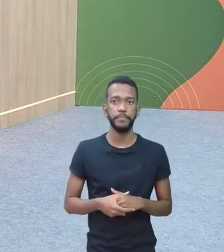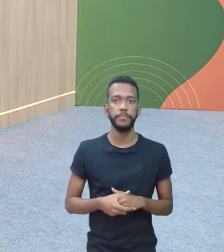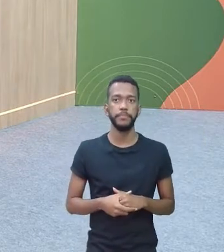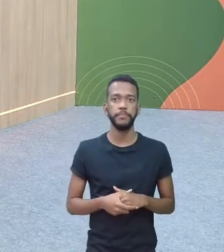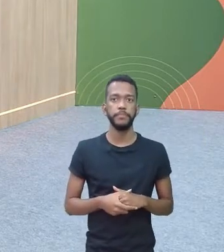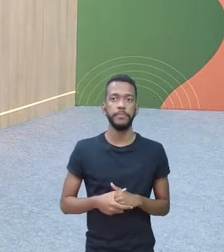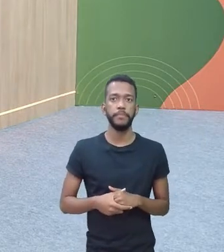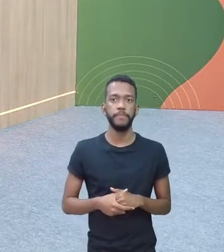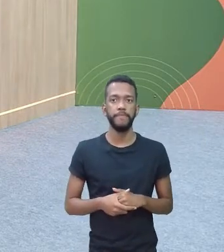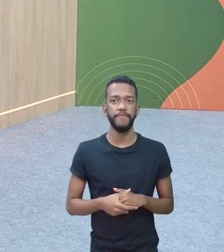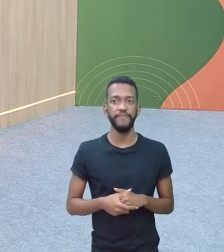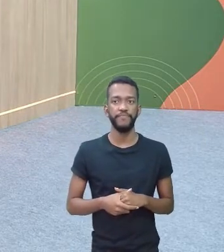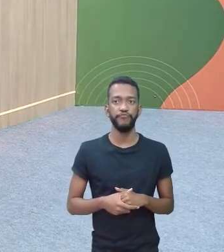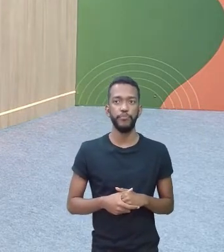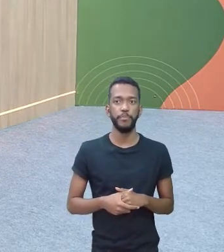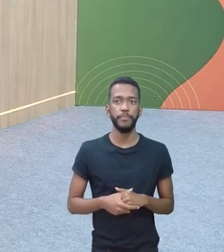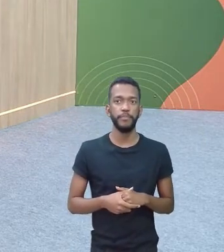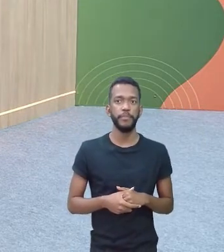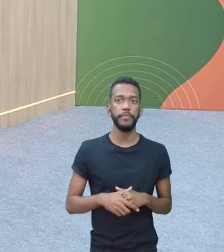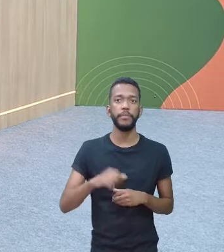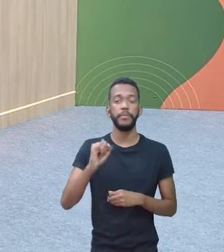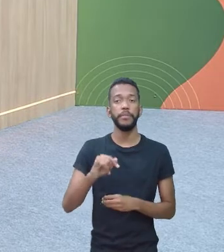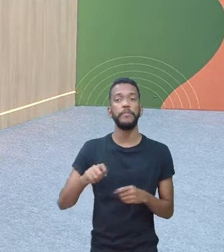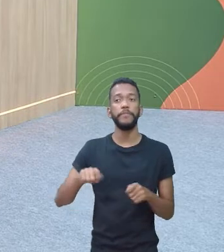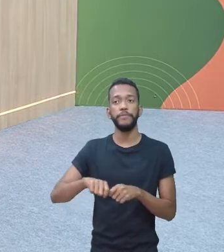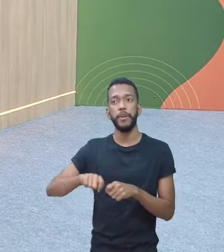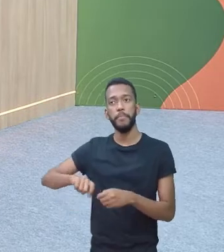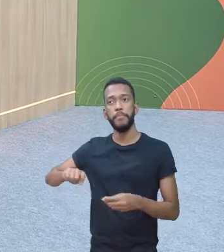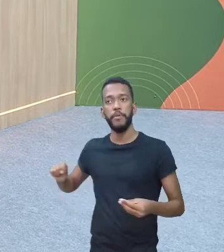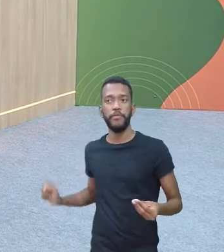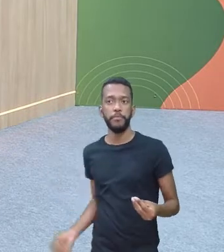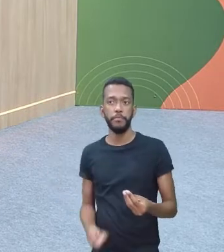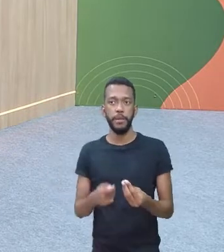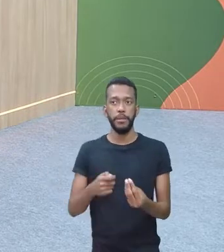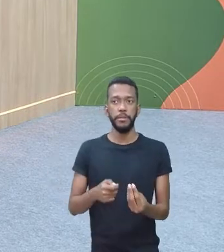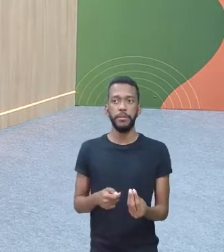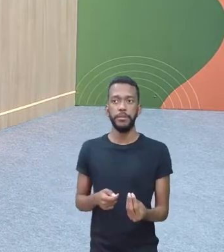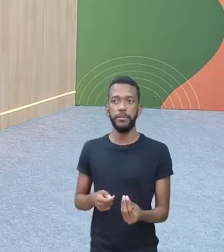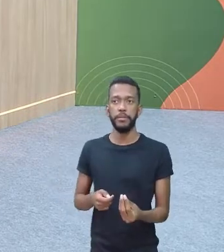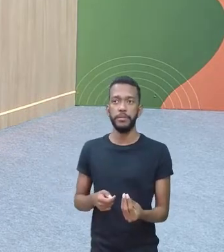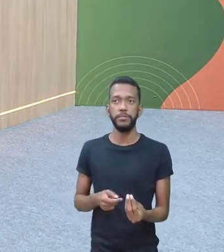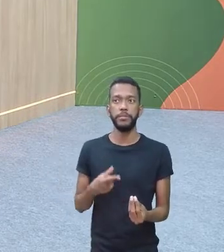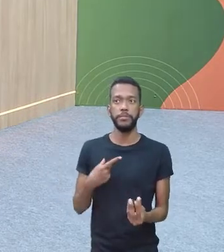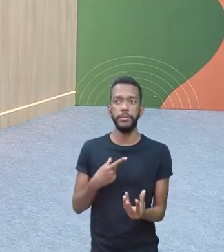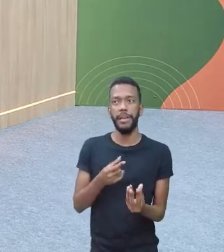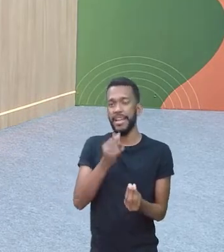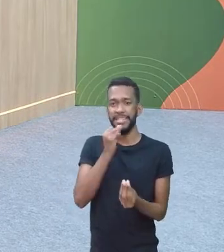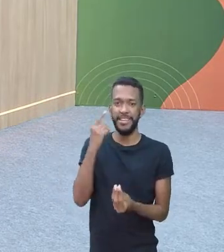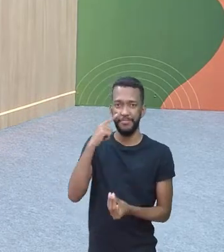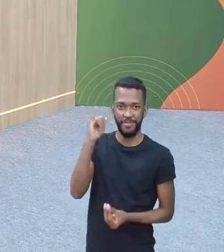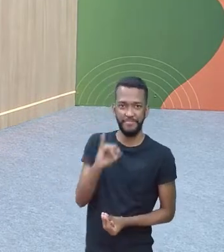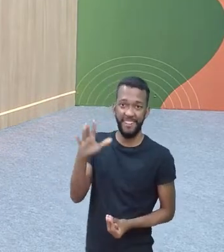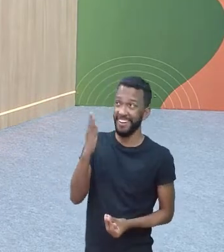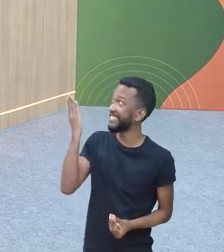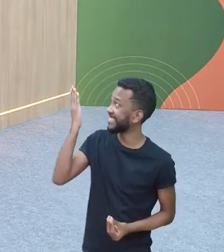Faltas, outras, né? 8. Se o servidor faz um movimento e erra a peteca, tipo essa imagem.